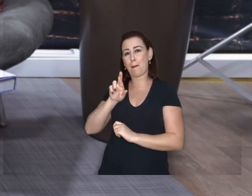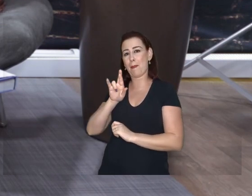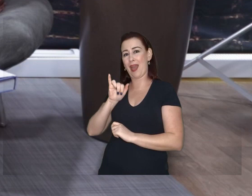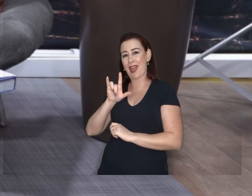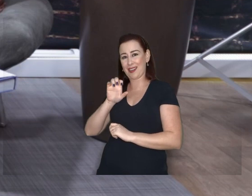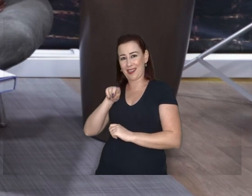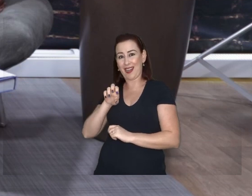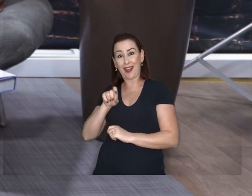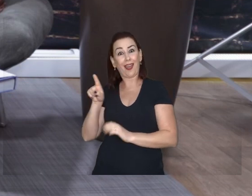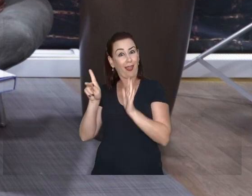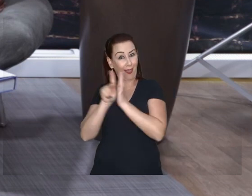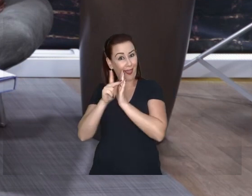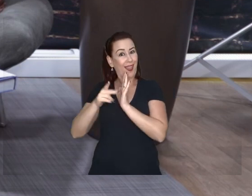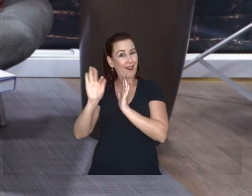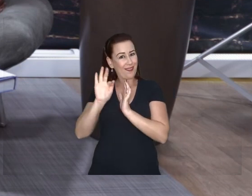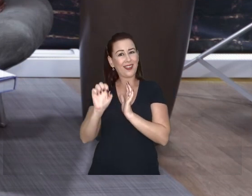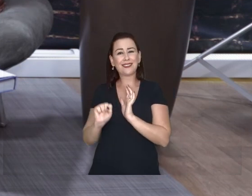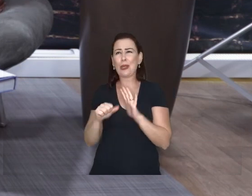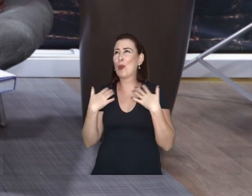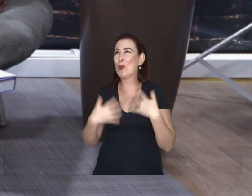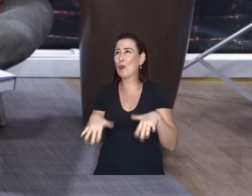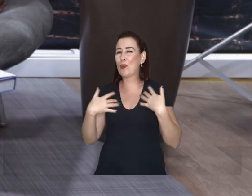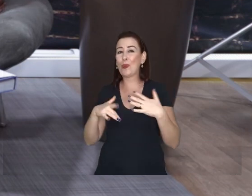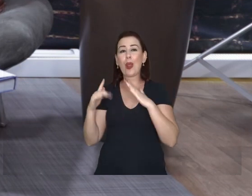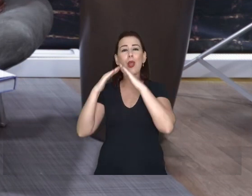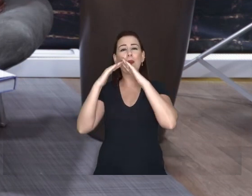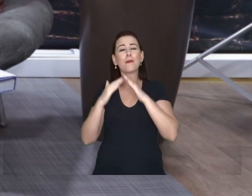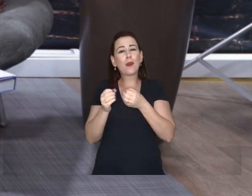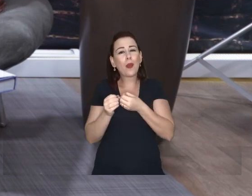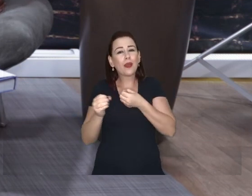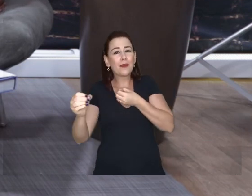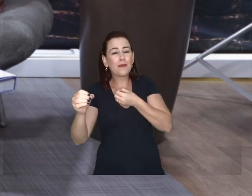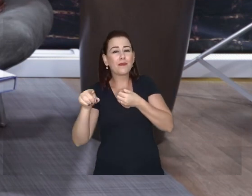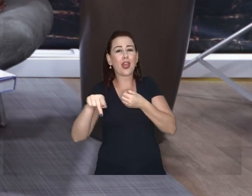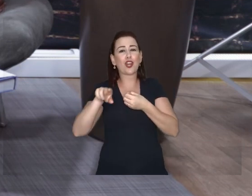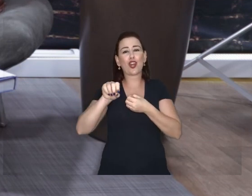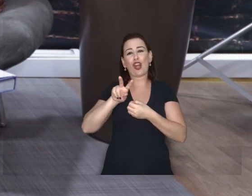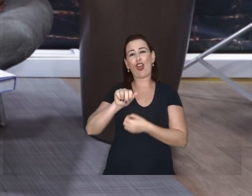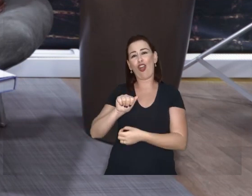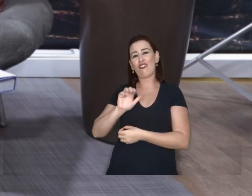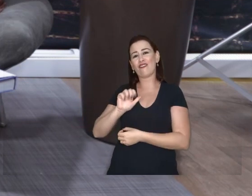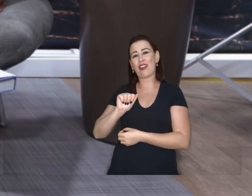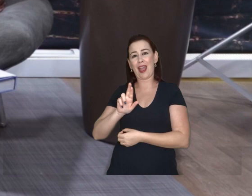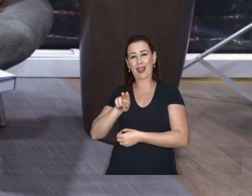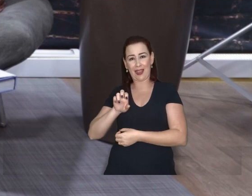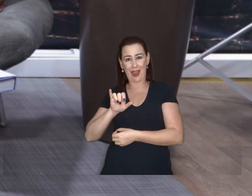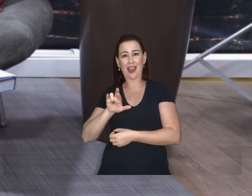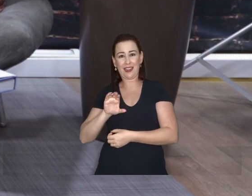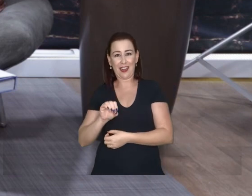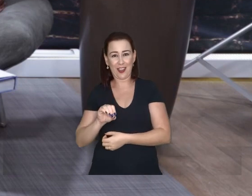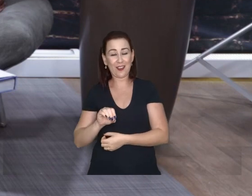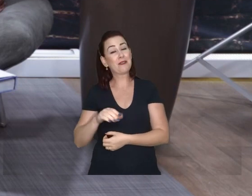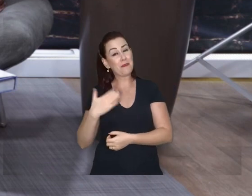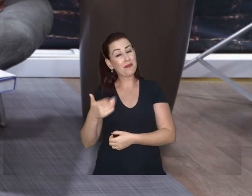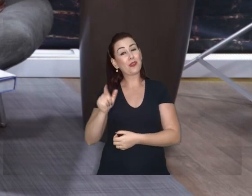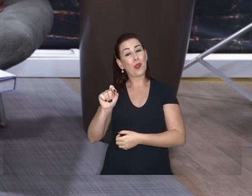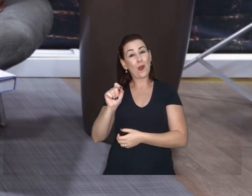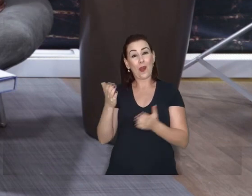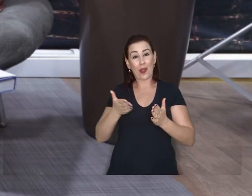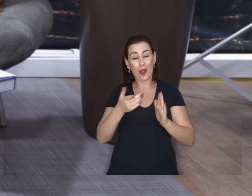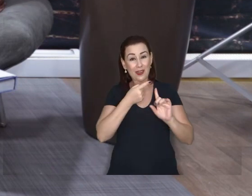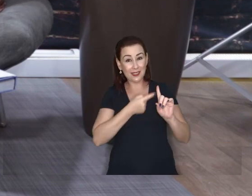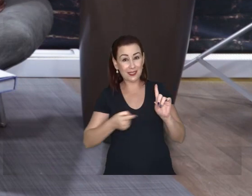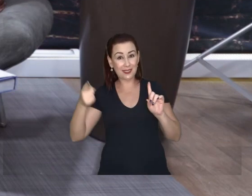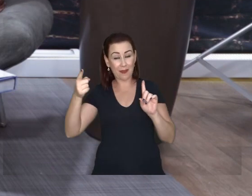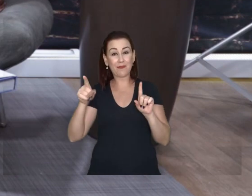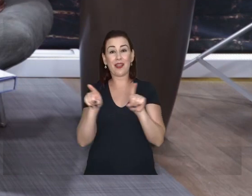Brito, uma feirense arretada que mora no distrito João Duval Carneiro, nosso antigo Ipuaçu. E durante toda